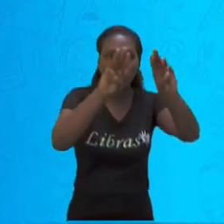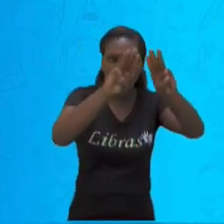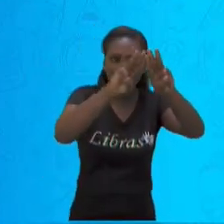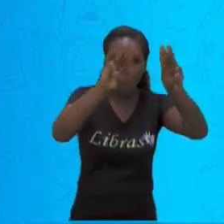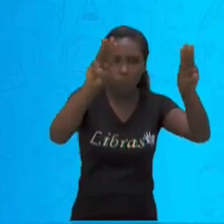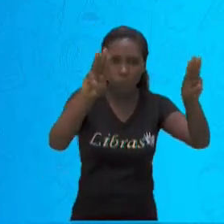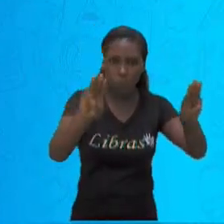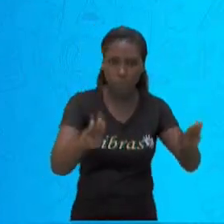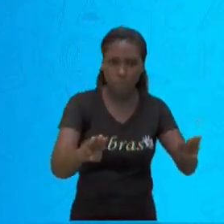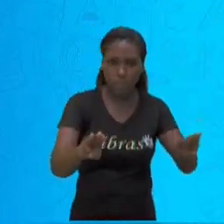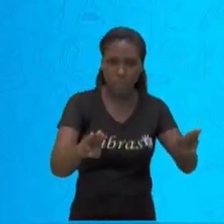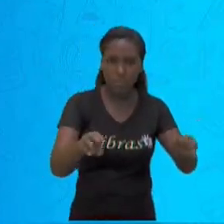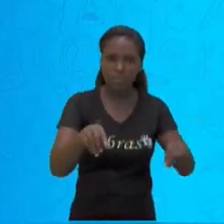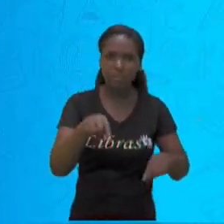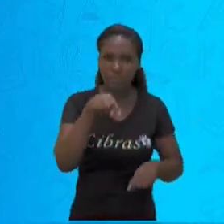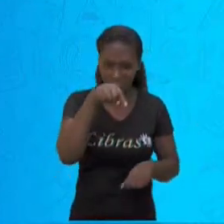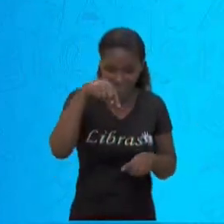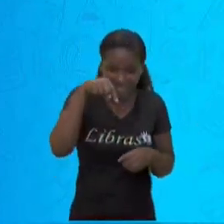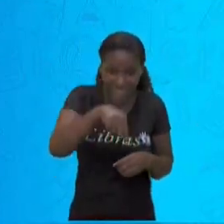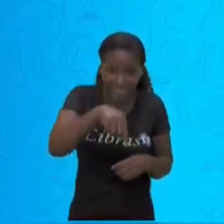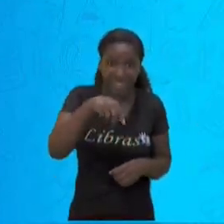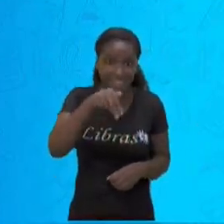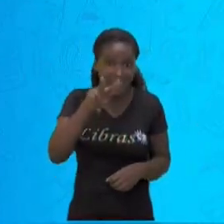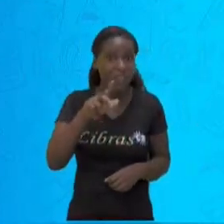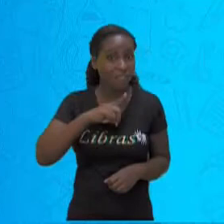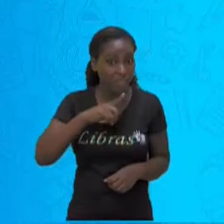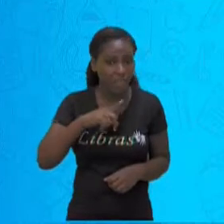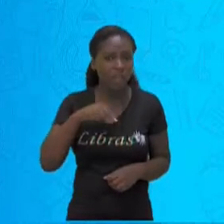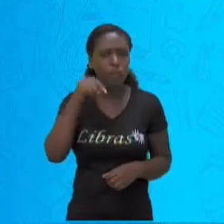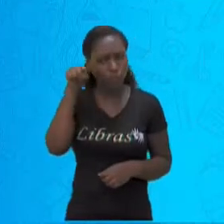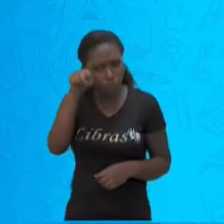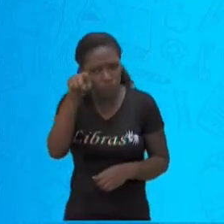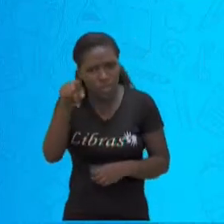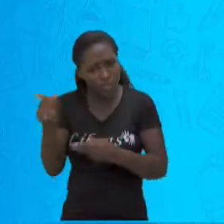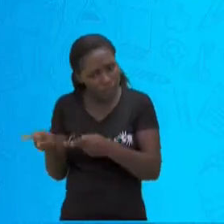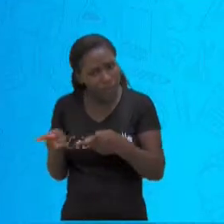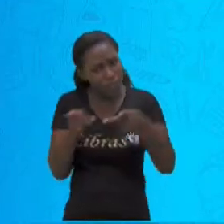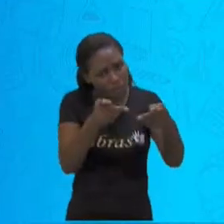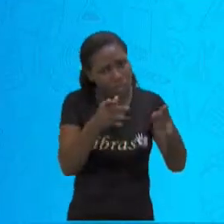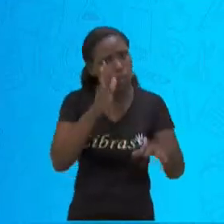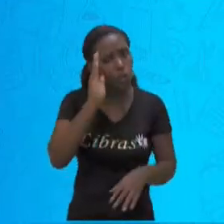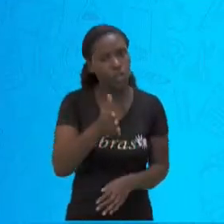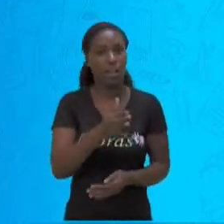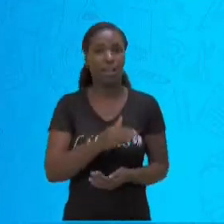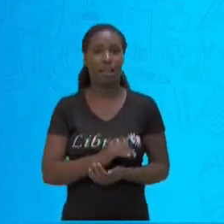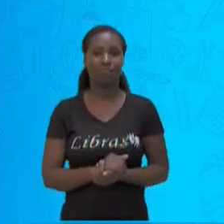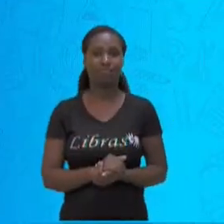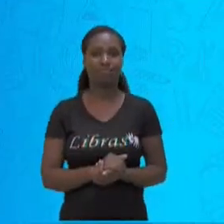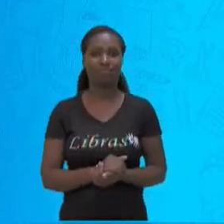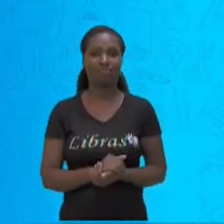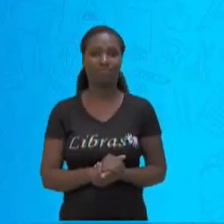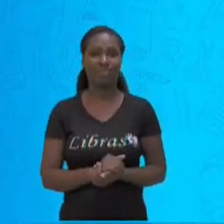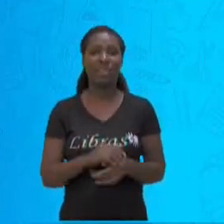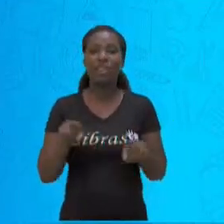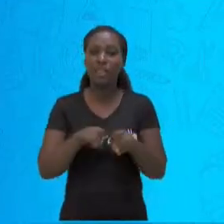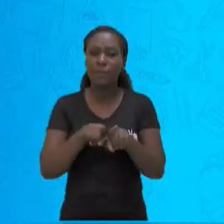Quantos de vocês conhecem a história da construção da nossa catedral?